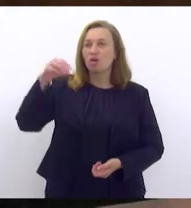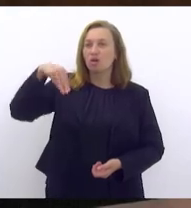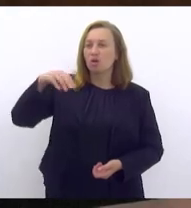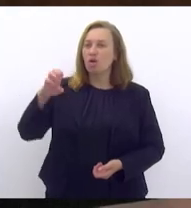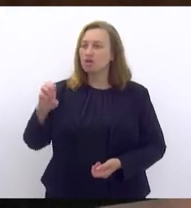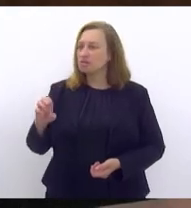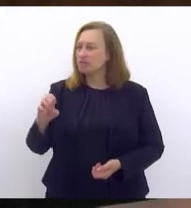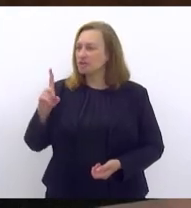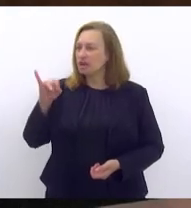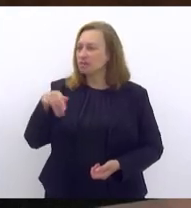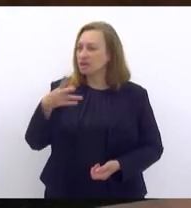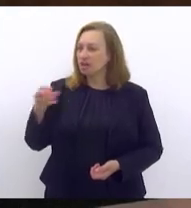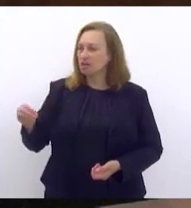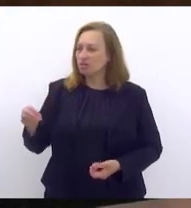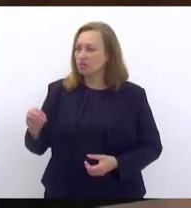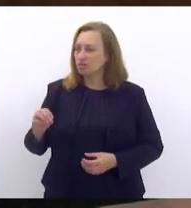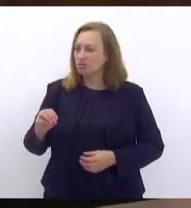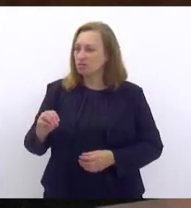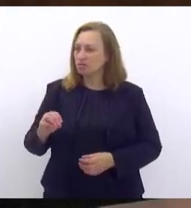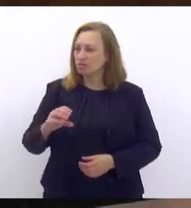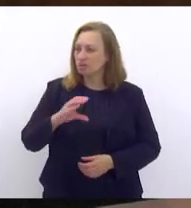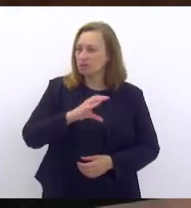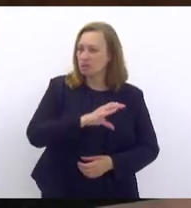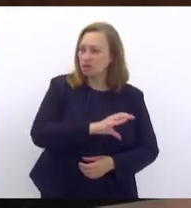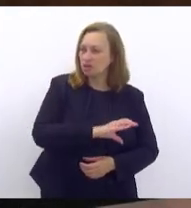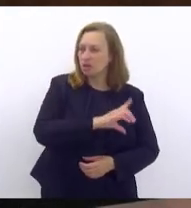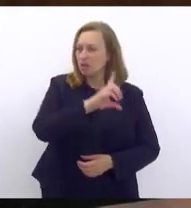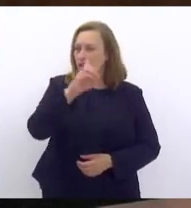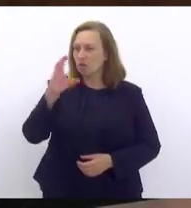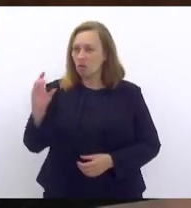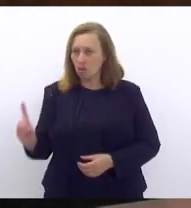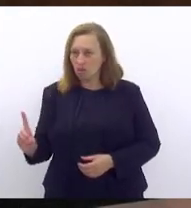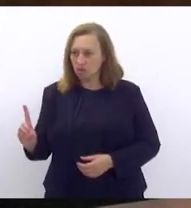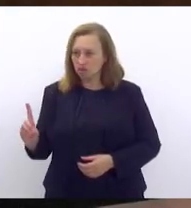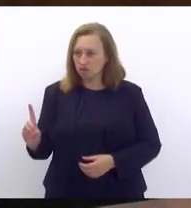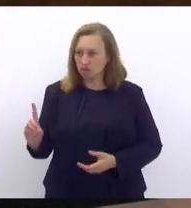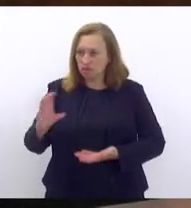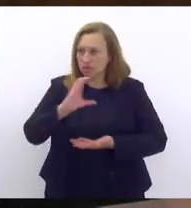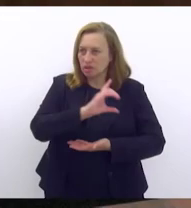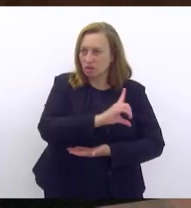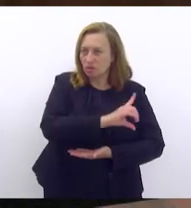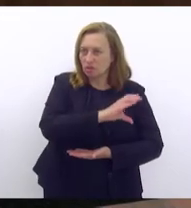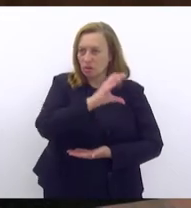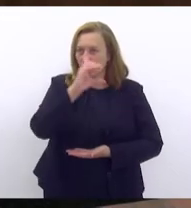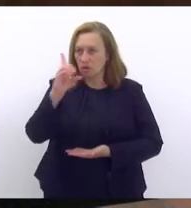e Vossa Excelência não é o Dom Um, dia de Cosme e Damião,